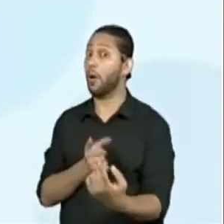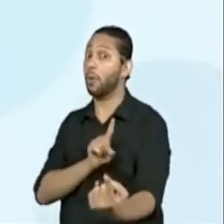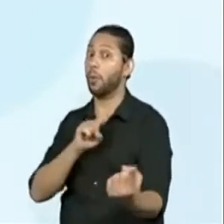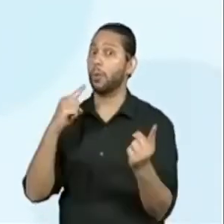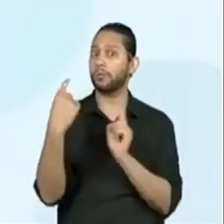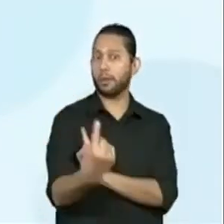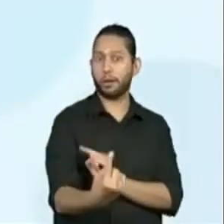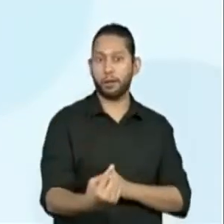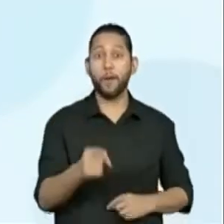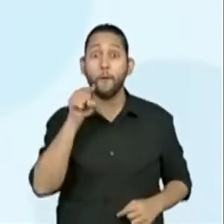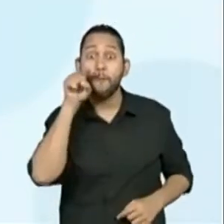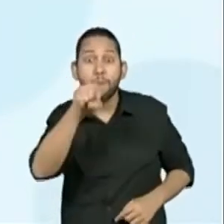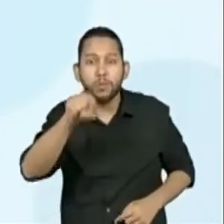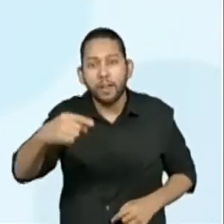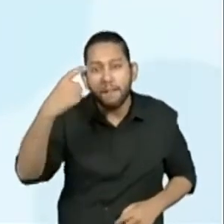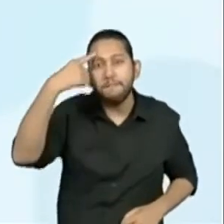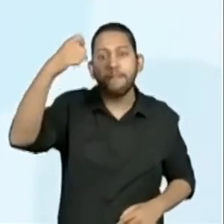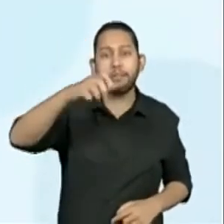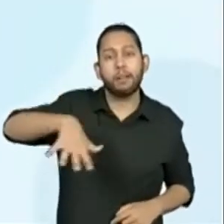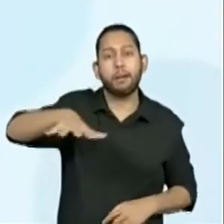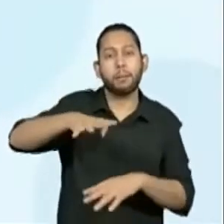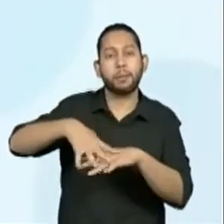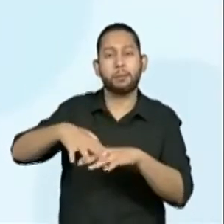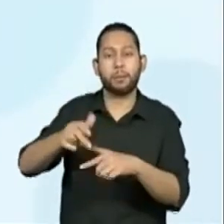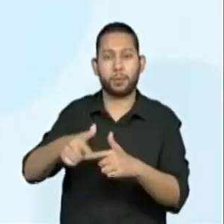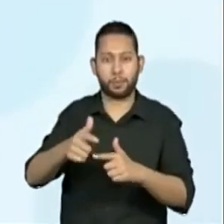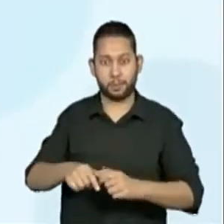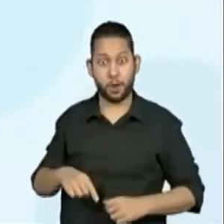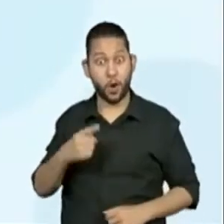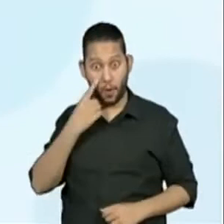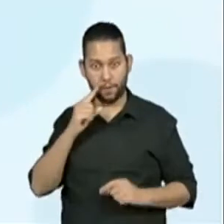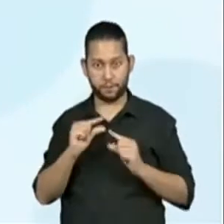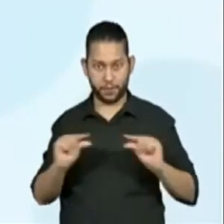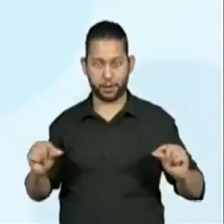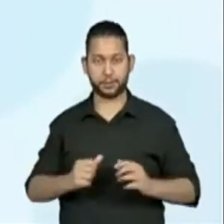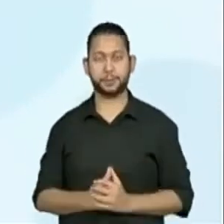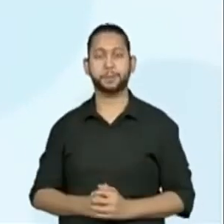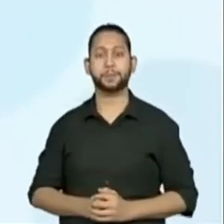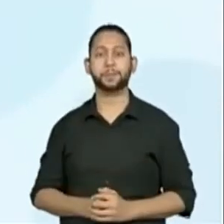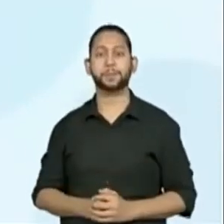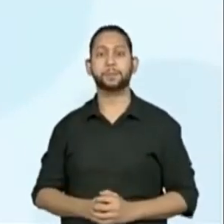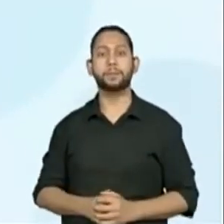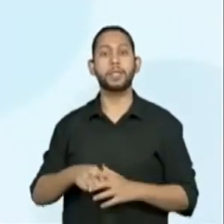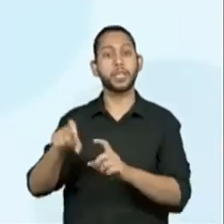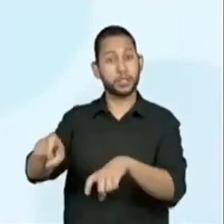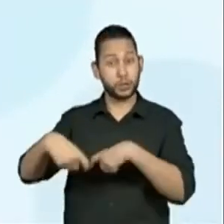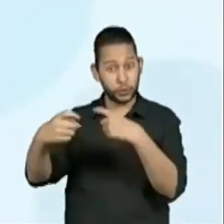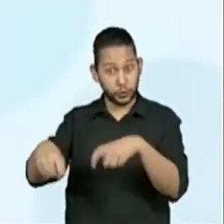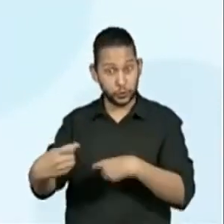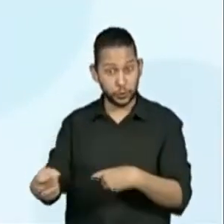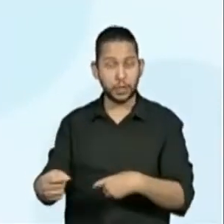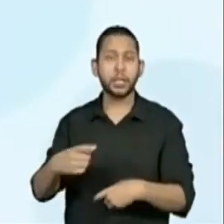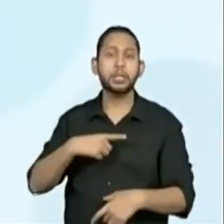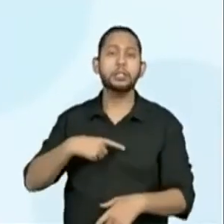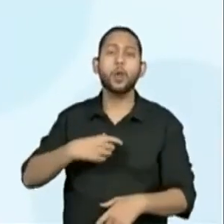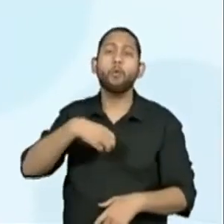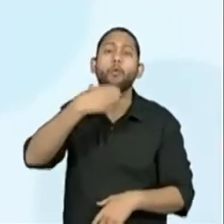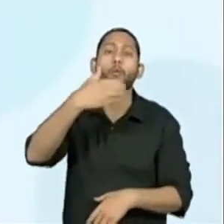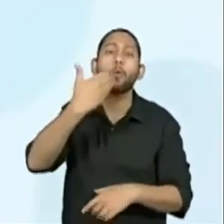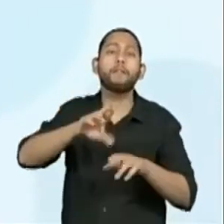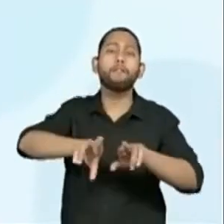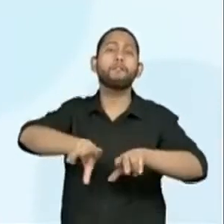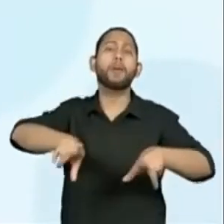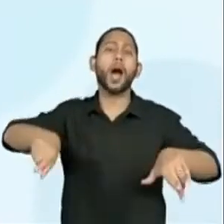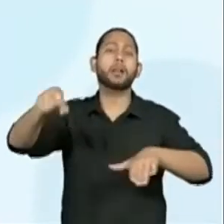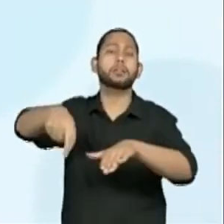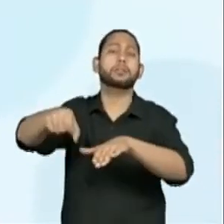é o seguinte vamos lá no sítio a plantações de várias frutas hoje o tio